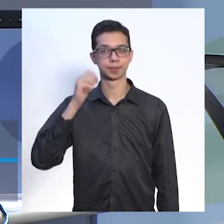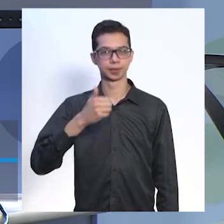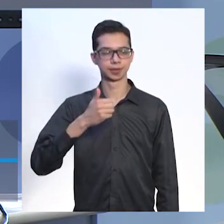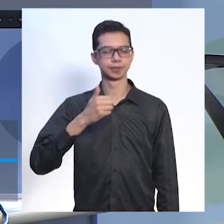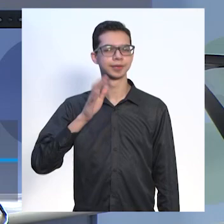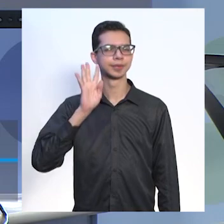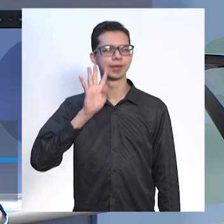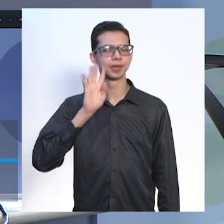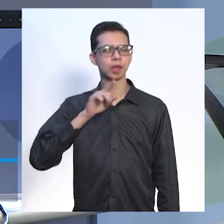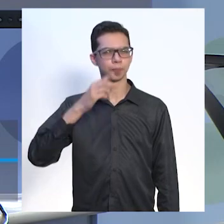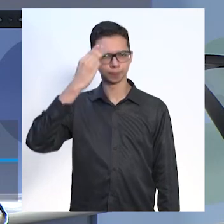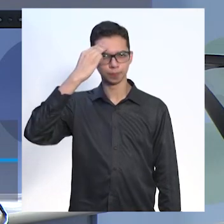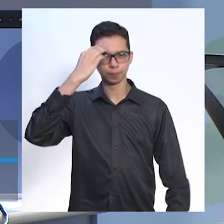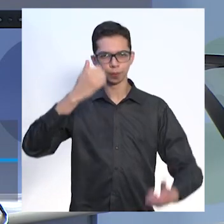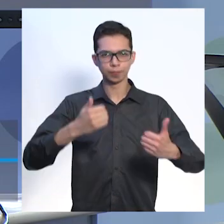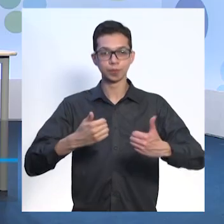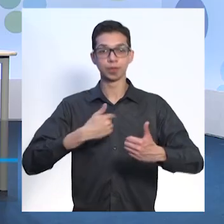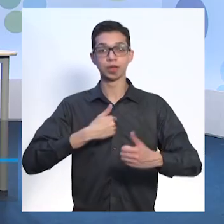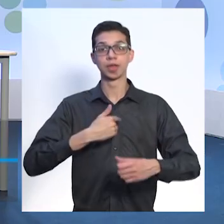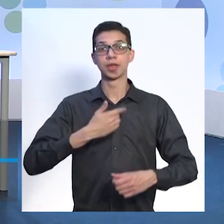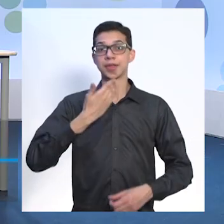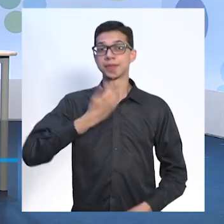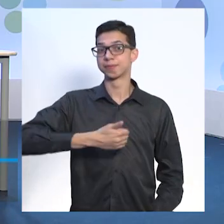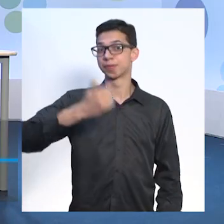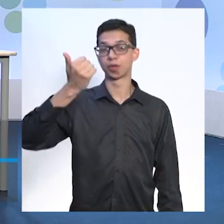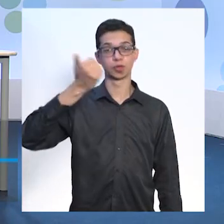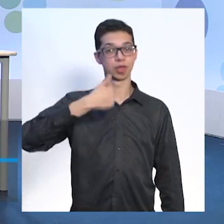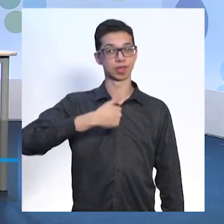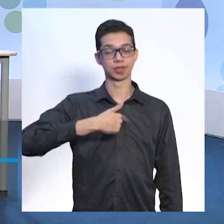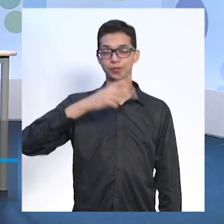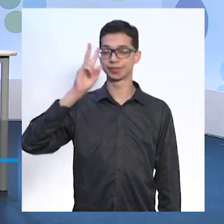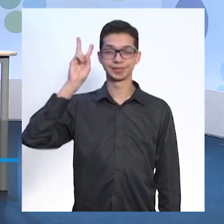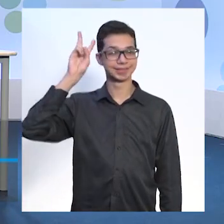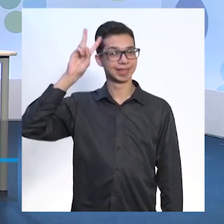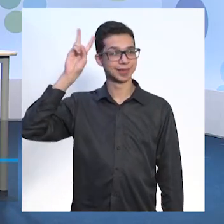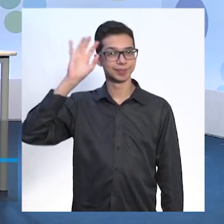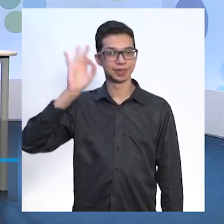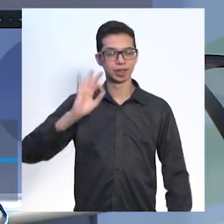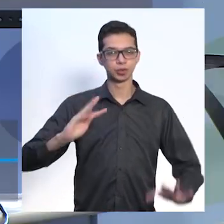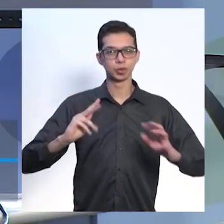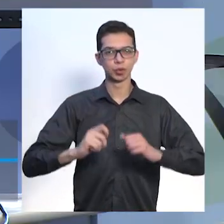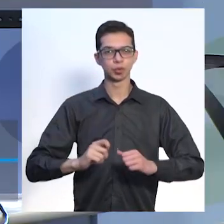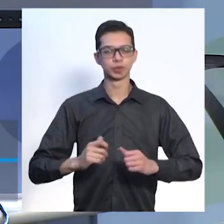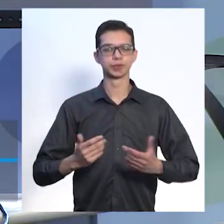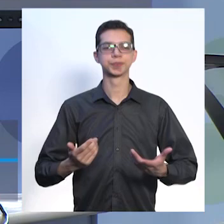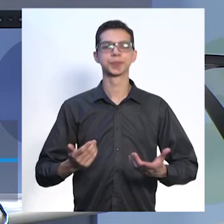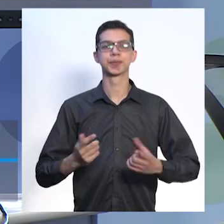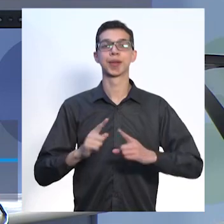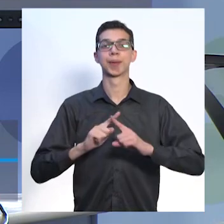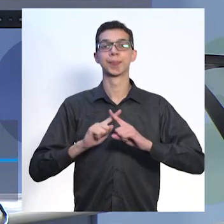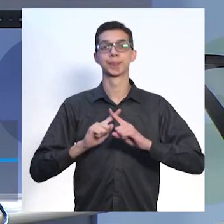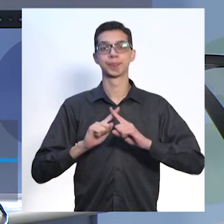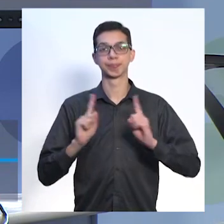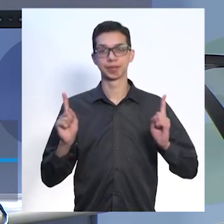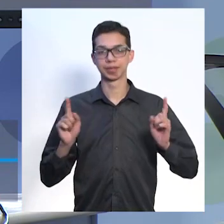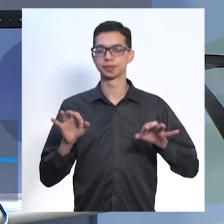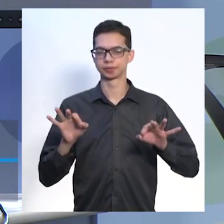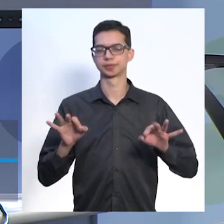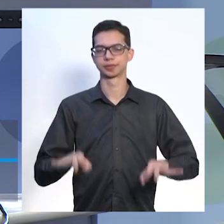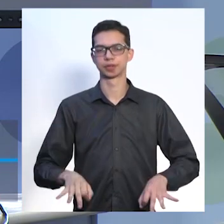de memória, porque eu não ia lembrar. Se ia lembrar, Andréia. Todos eu não ia lembrar, não. Mas tá certinho. Então, temos aí,